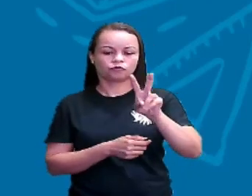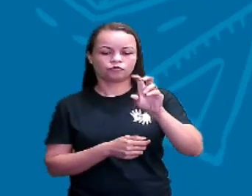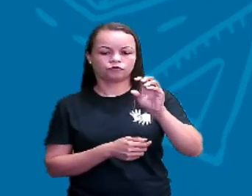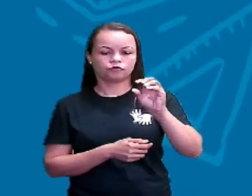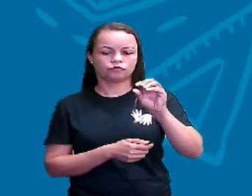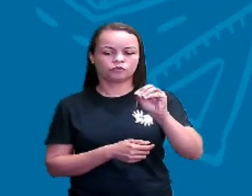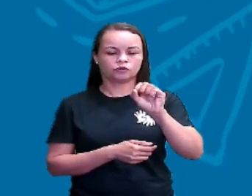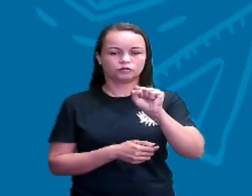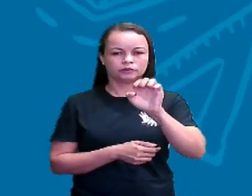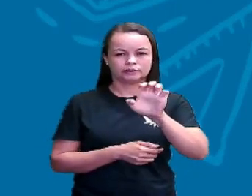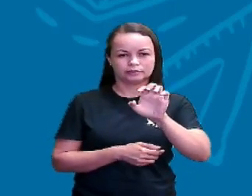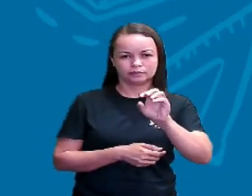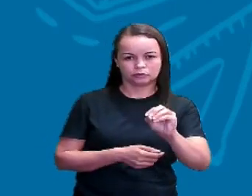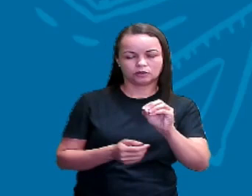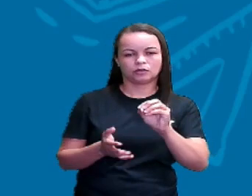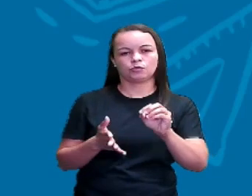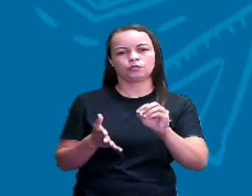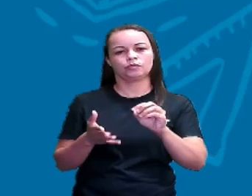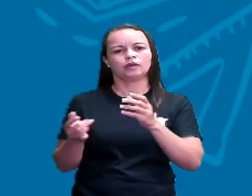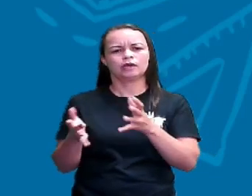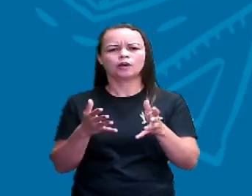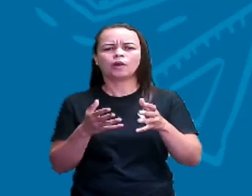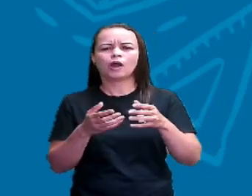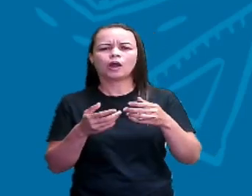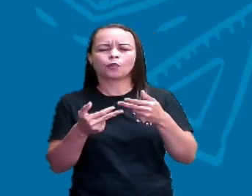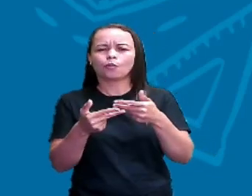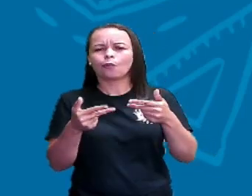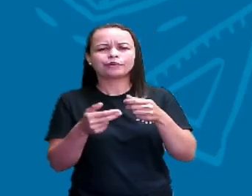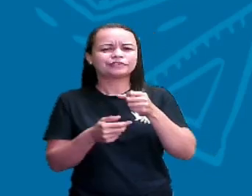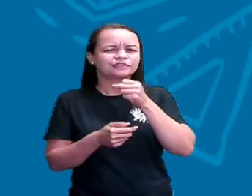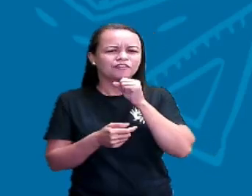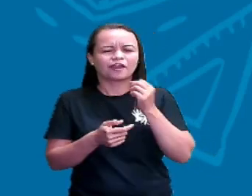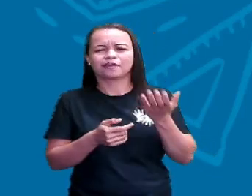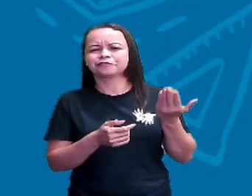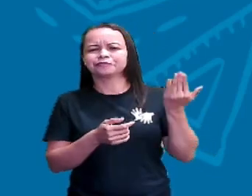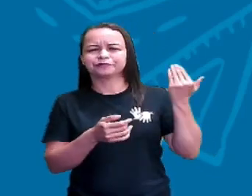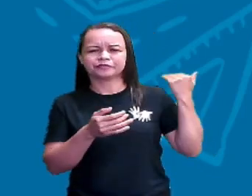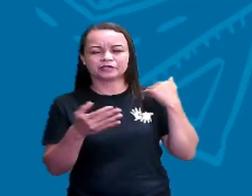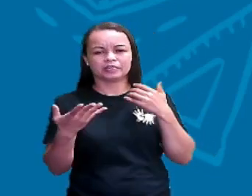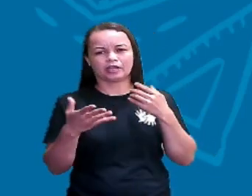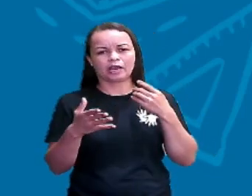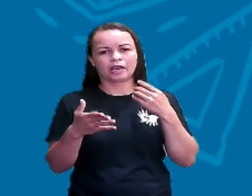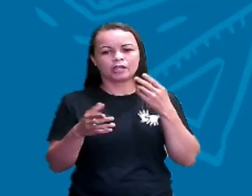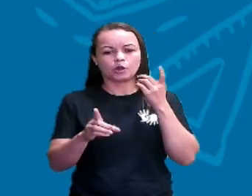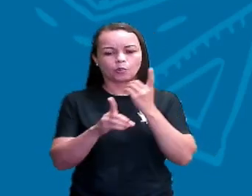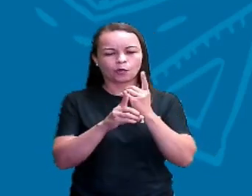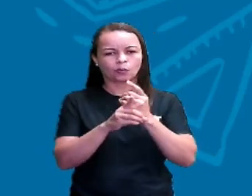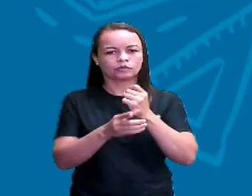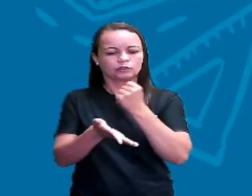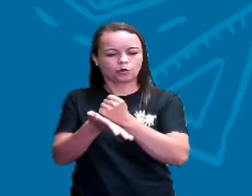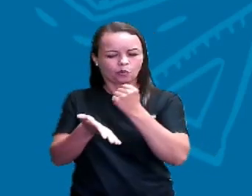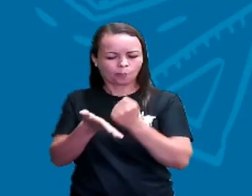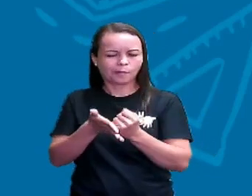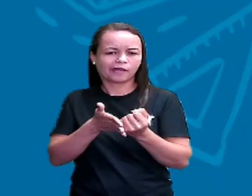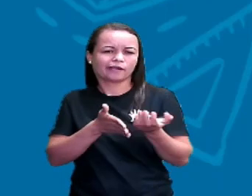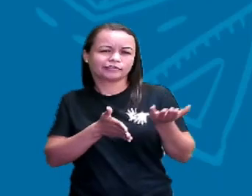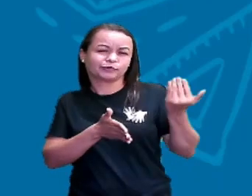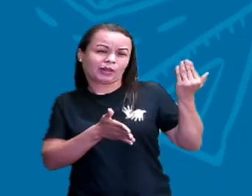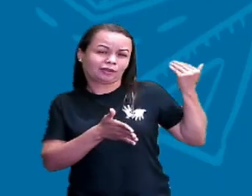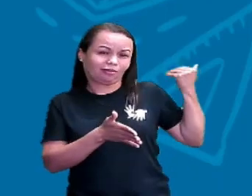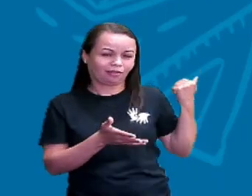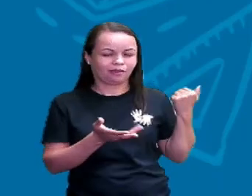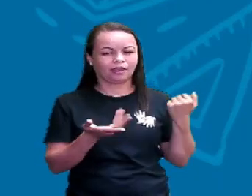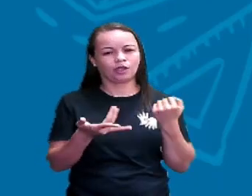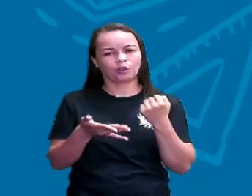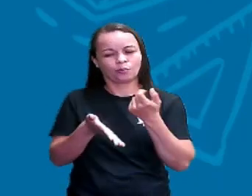um arcaísmo, é uma coisa mais antiga. A gente vai encontrar eles em documentos mais antigos, em